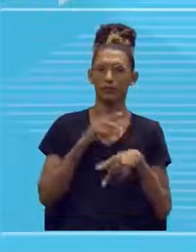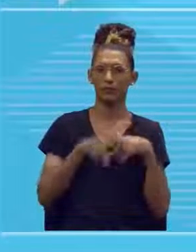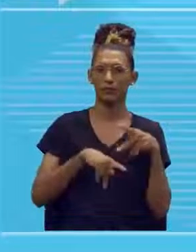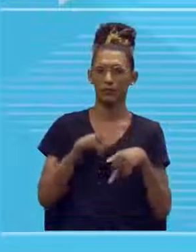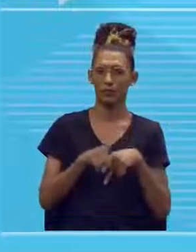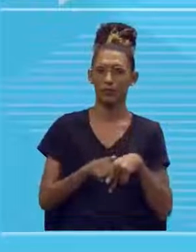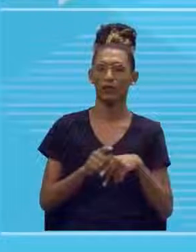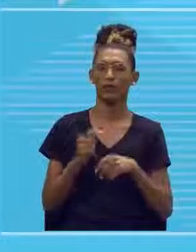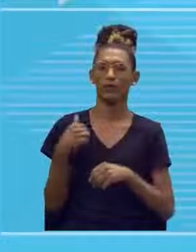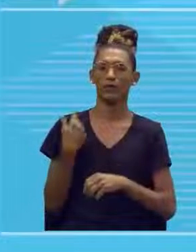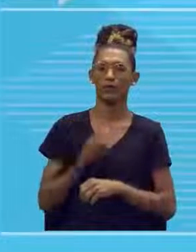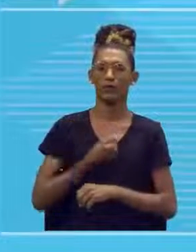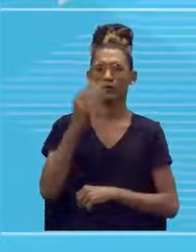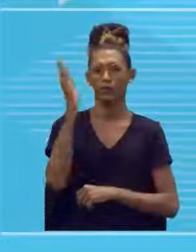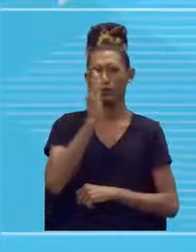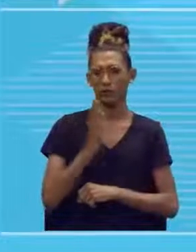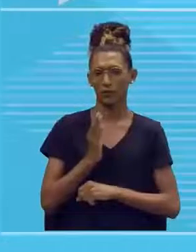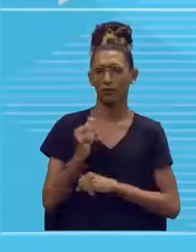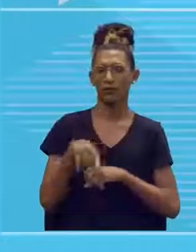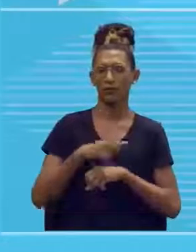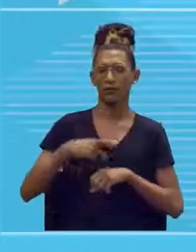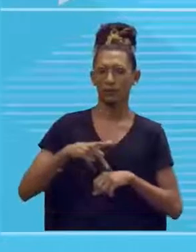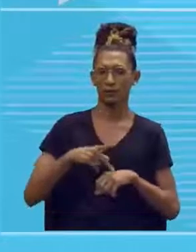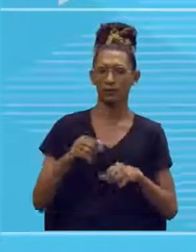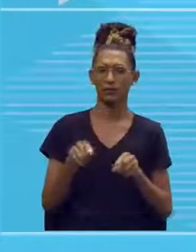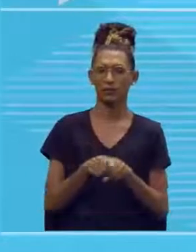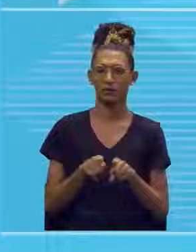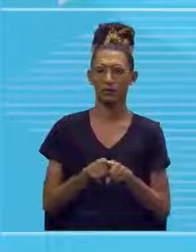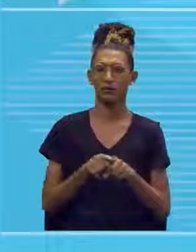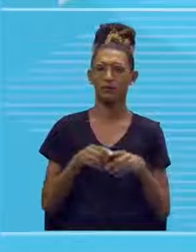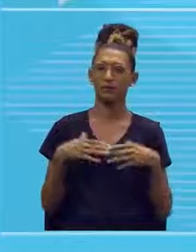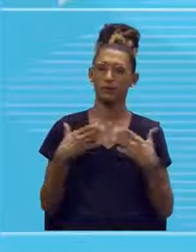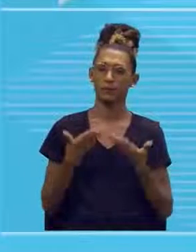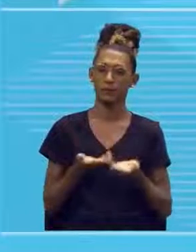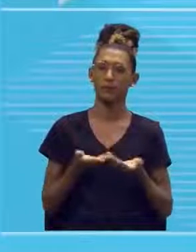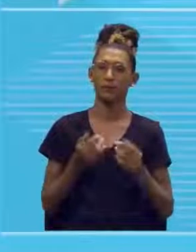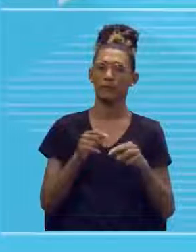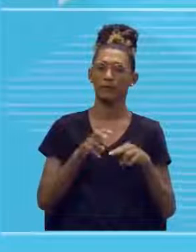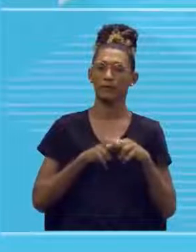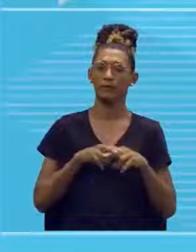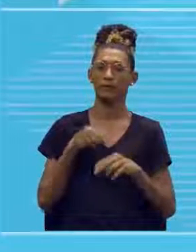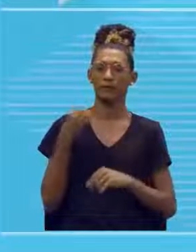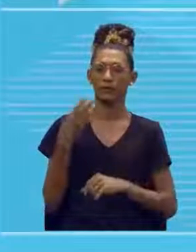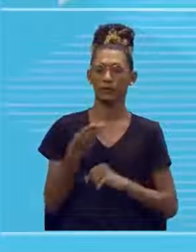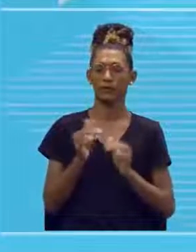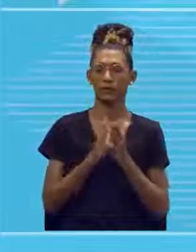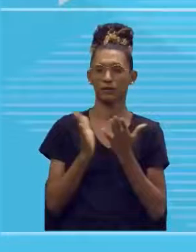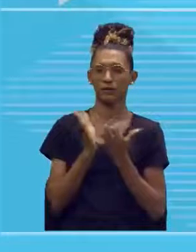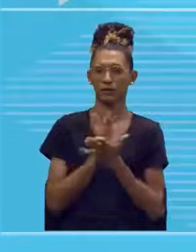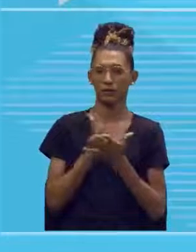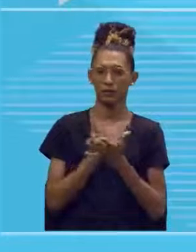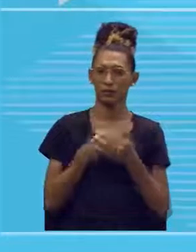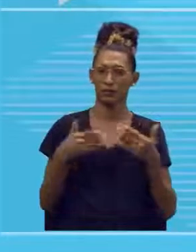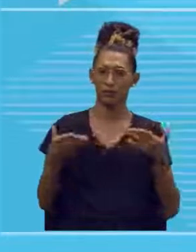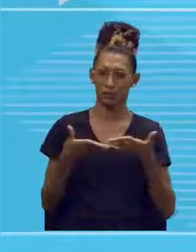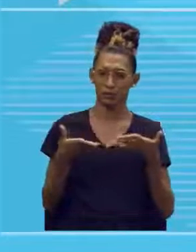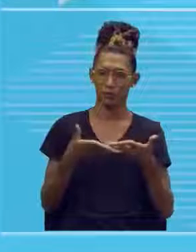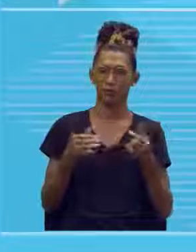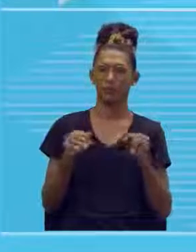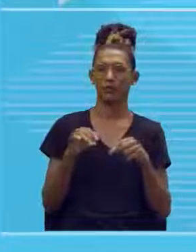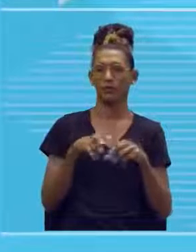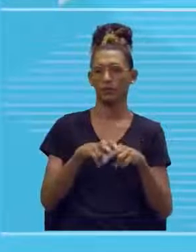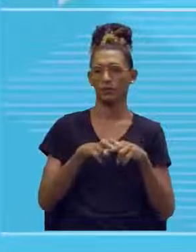povos do nosso Brasil do nosso país por isso que hoje tem três livrinhos aqui em cima da nossa bancada